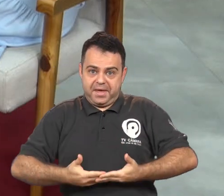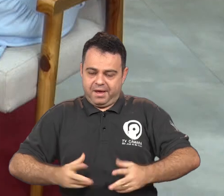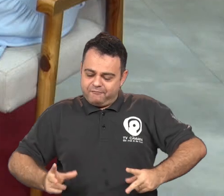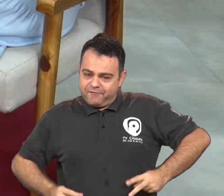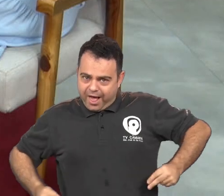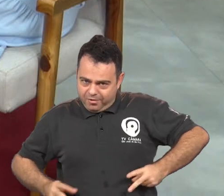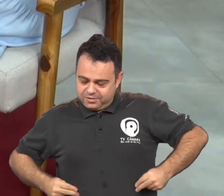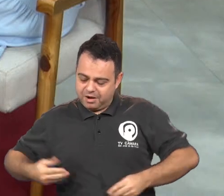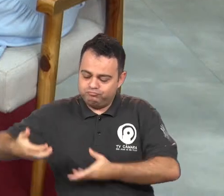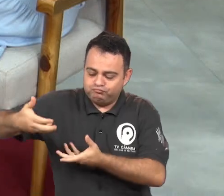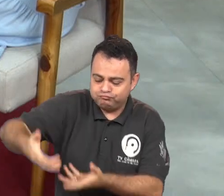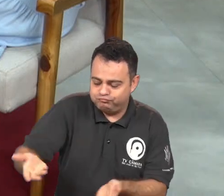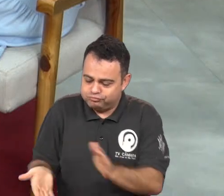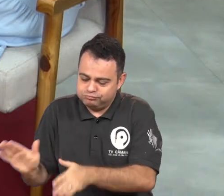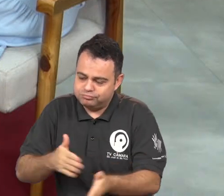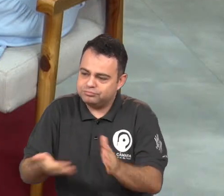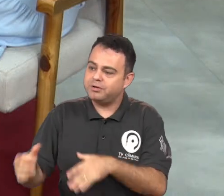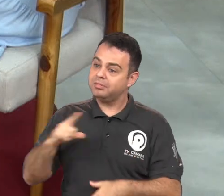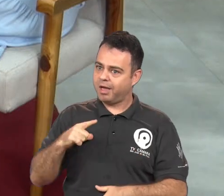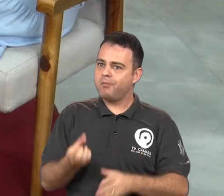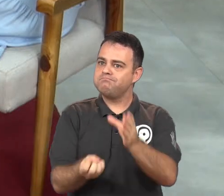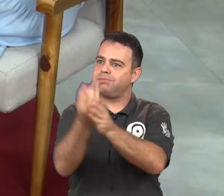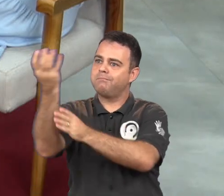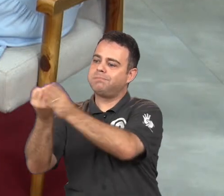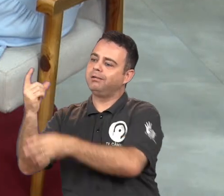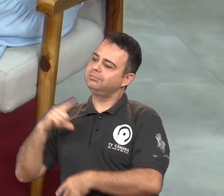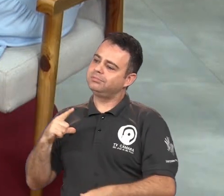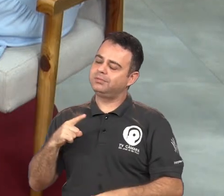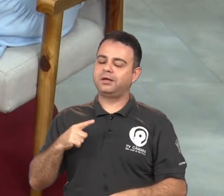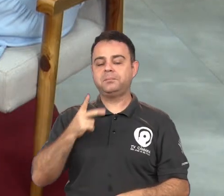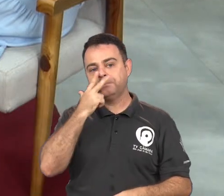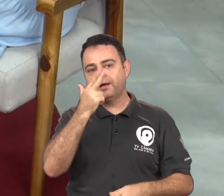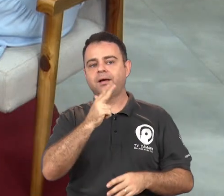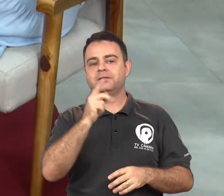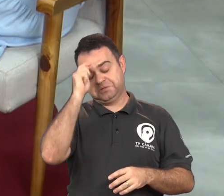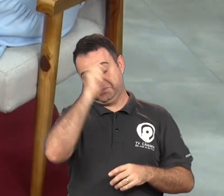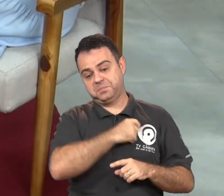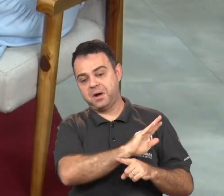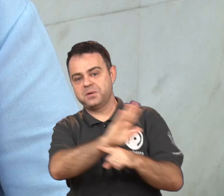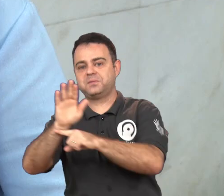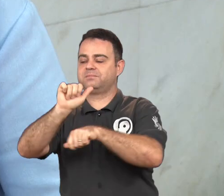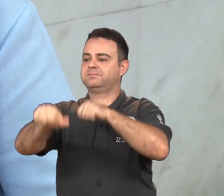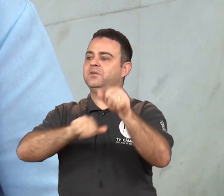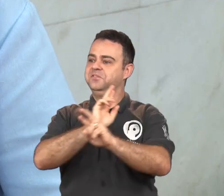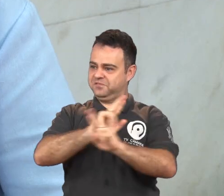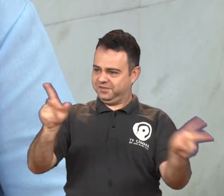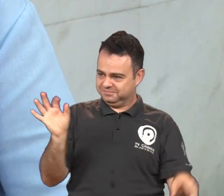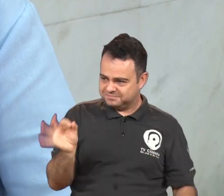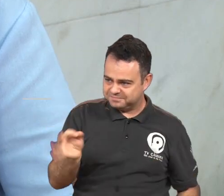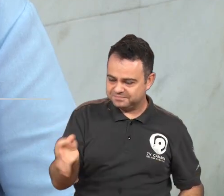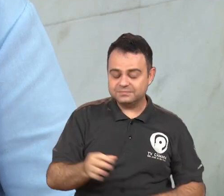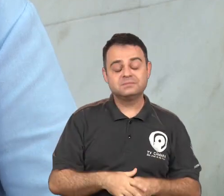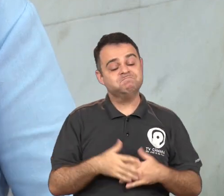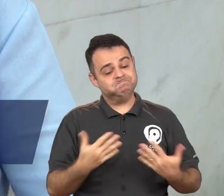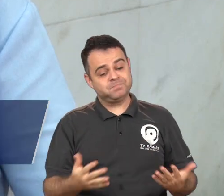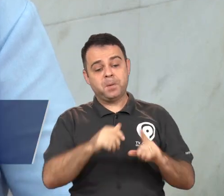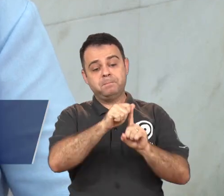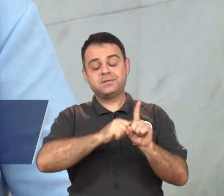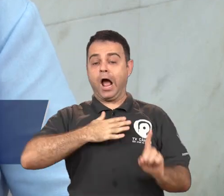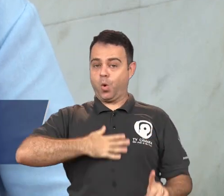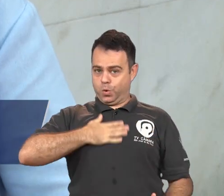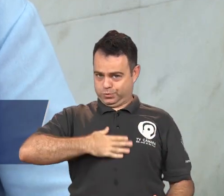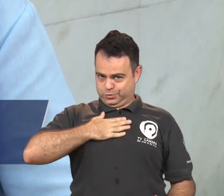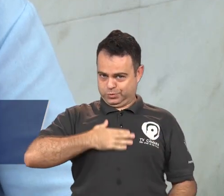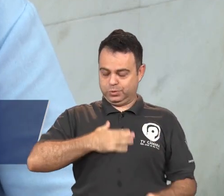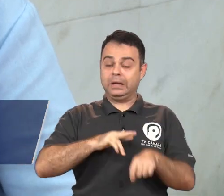fazendo a diferença ainda hoje na vida da sociedade aqui em Pretense. Então, o Agosto Lilás veio da necessidade mesmo da gente